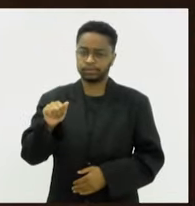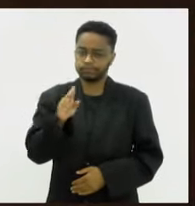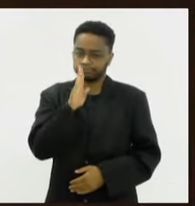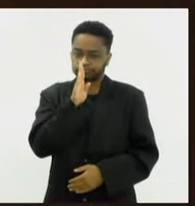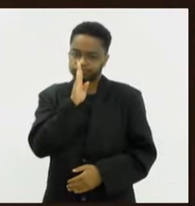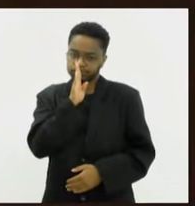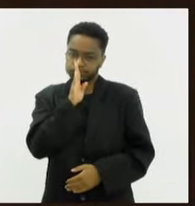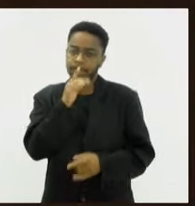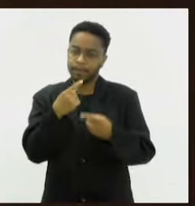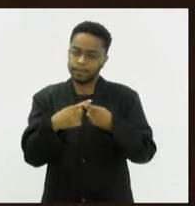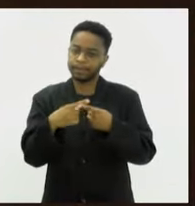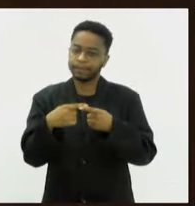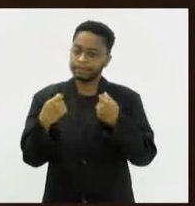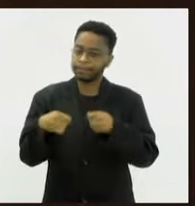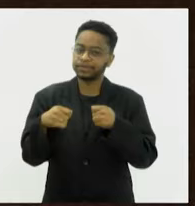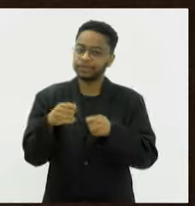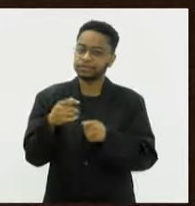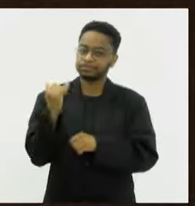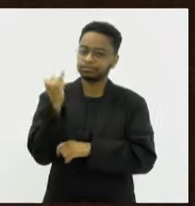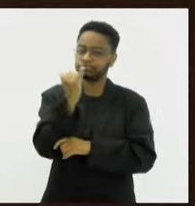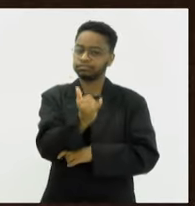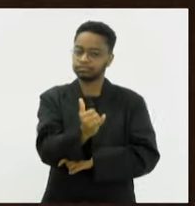projeto só para chamar Vossa Excelência de